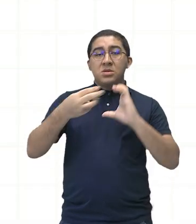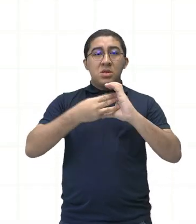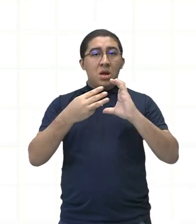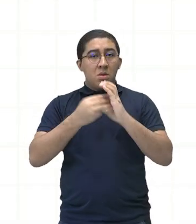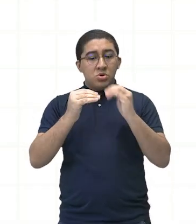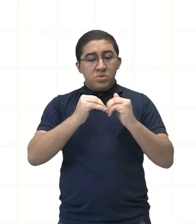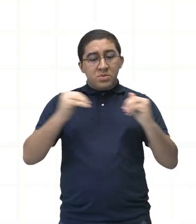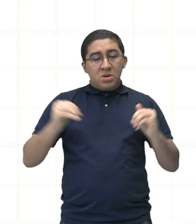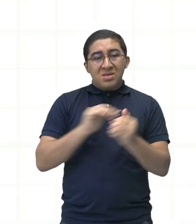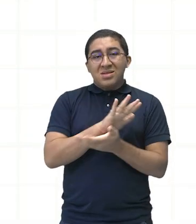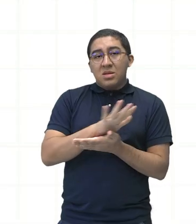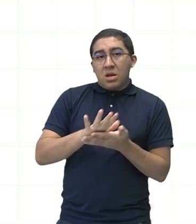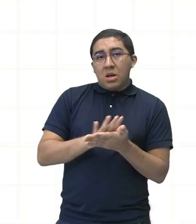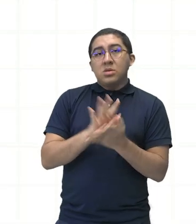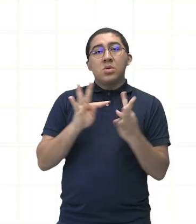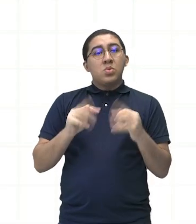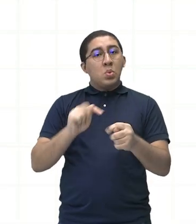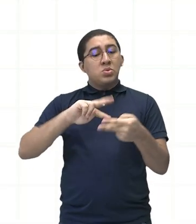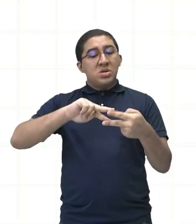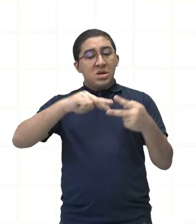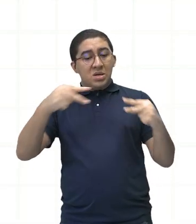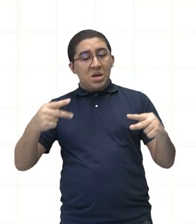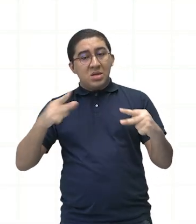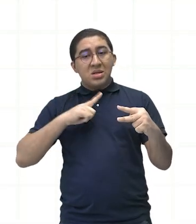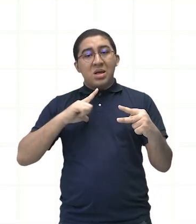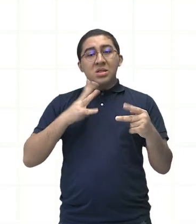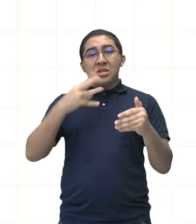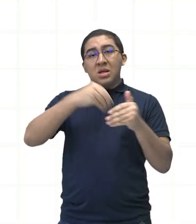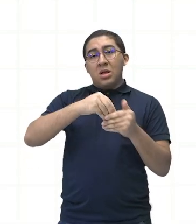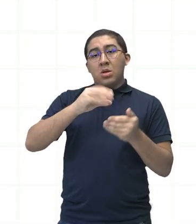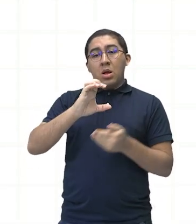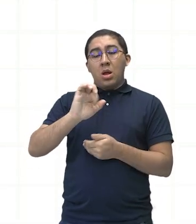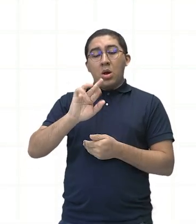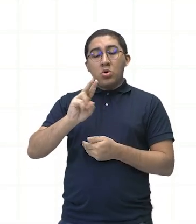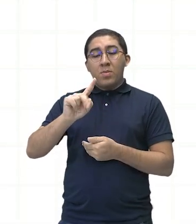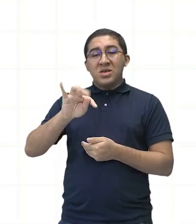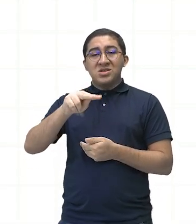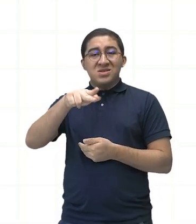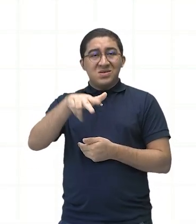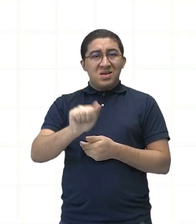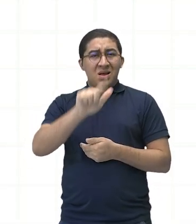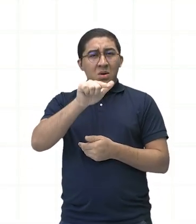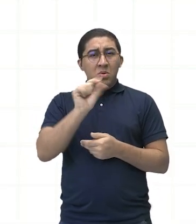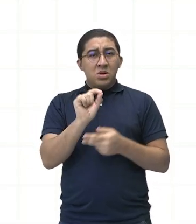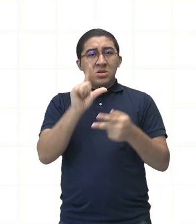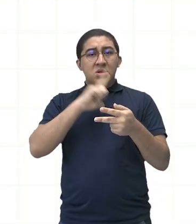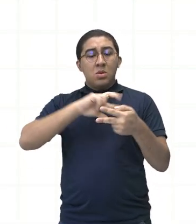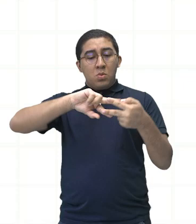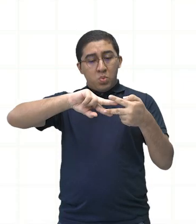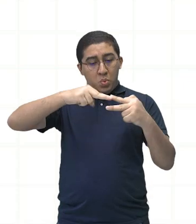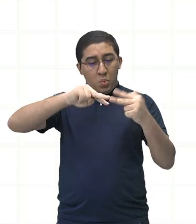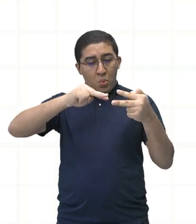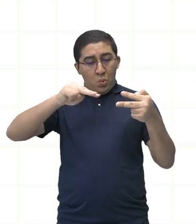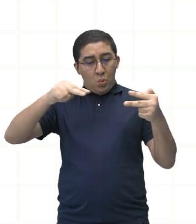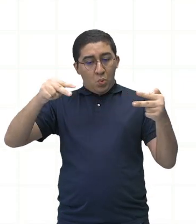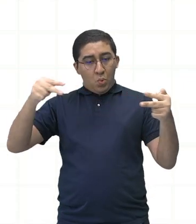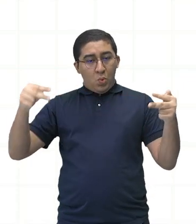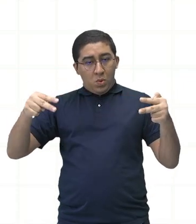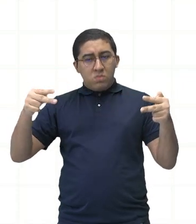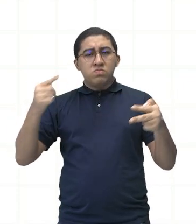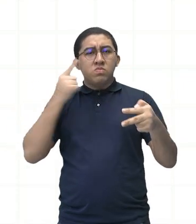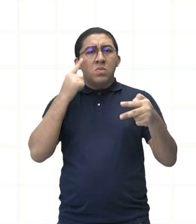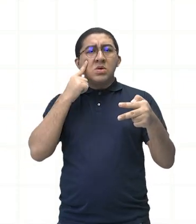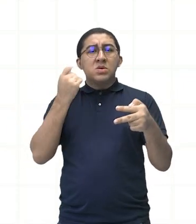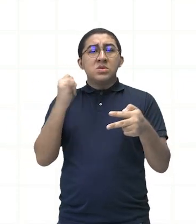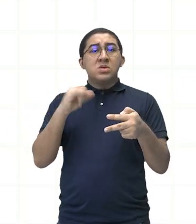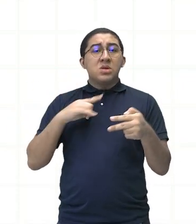todo o material genético fica na forma da cromatina, que é um filamento muito alongado. Então, imaginem que se a